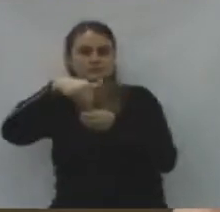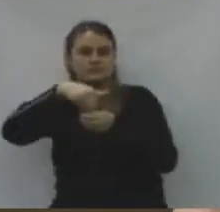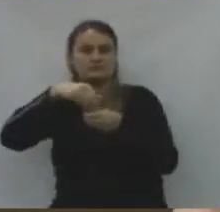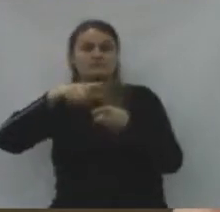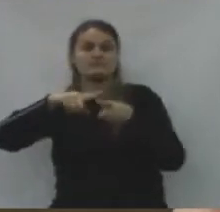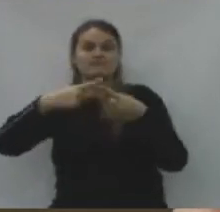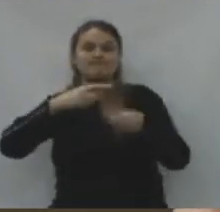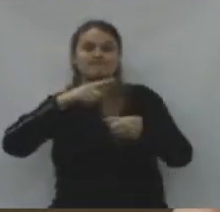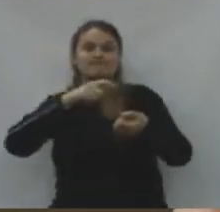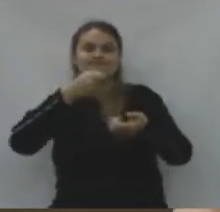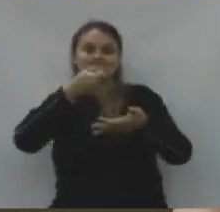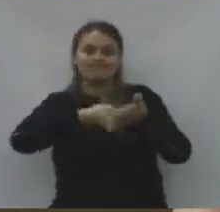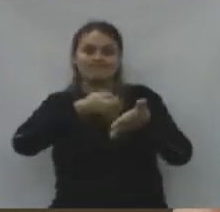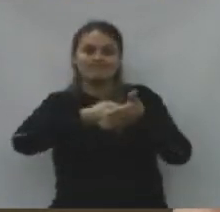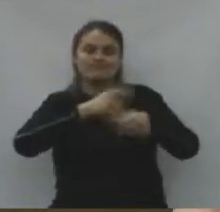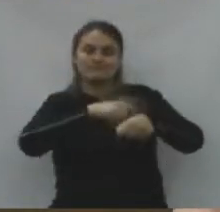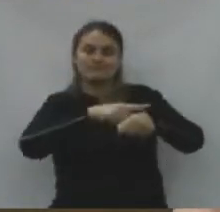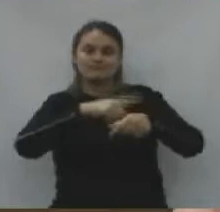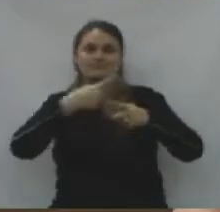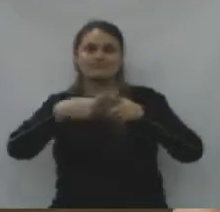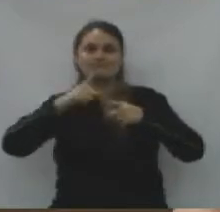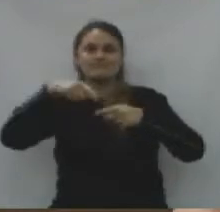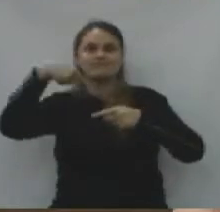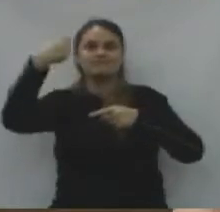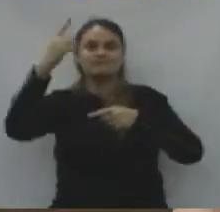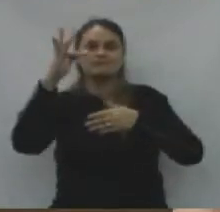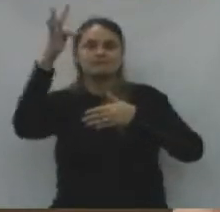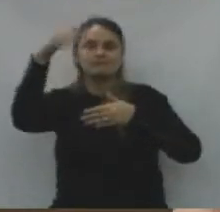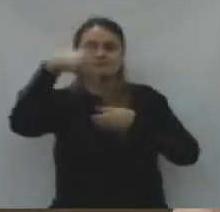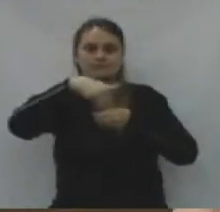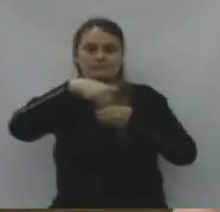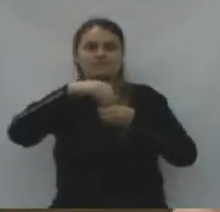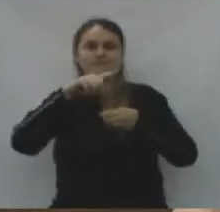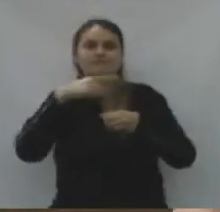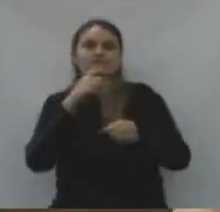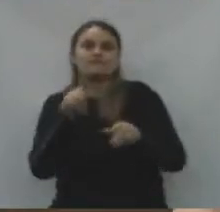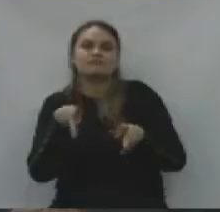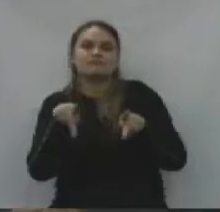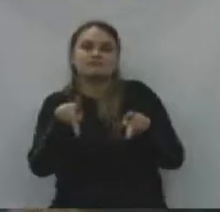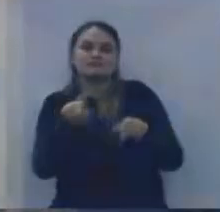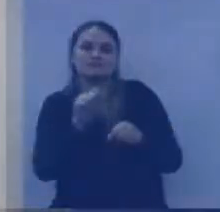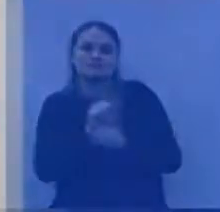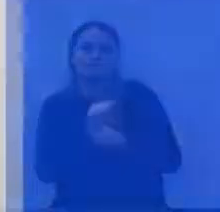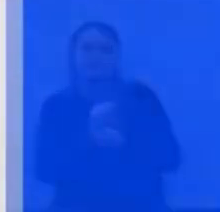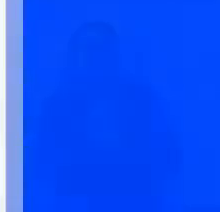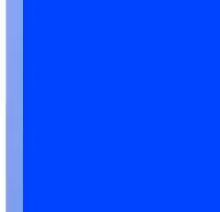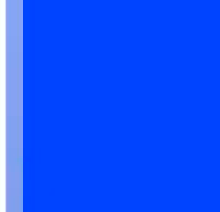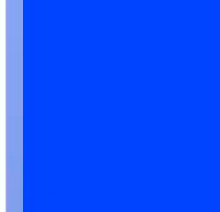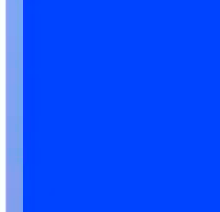em tempo porque caso contrário vêm as eleições eo povo fica à deriva meu muito obrigado